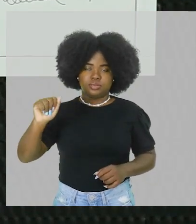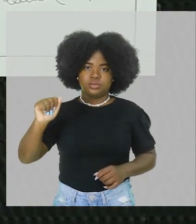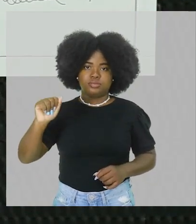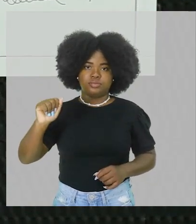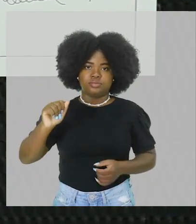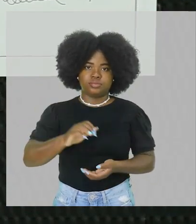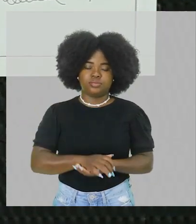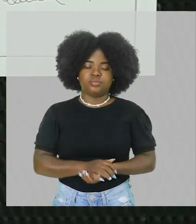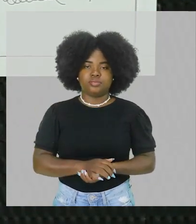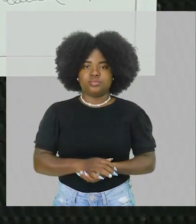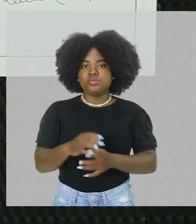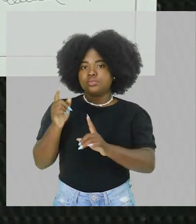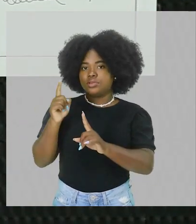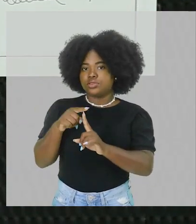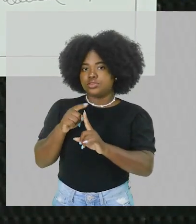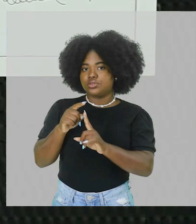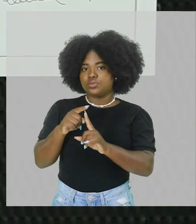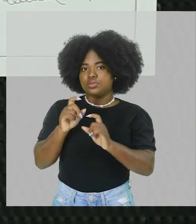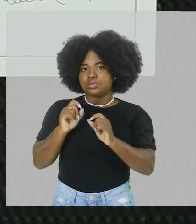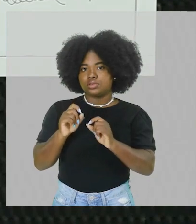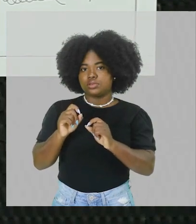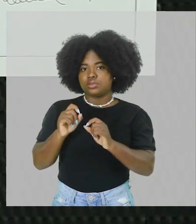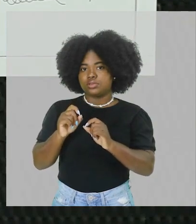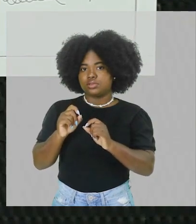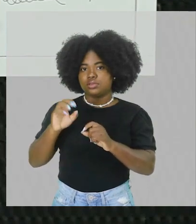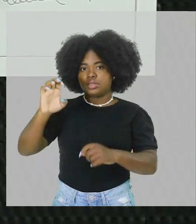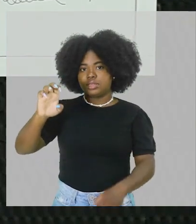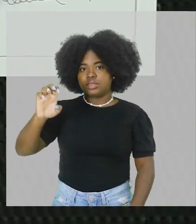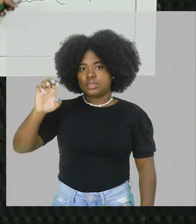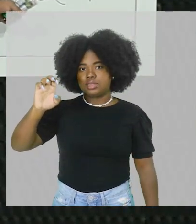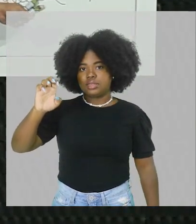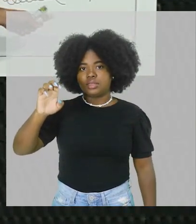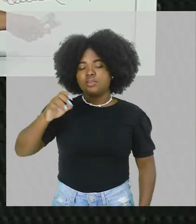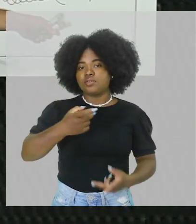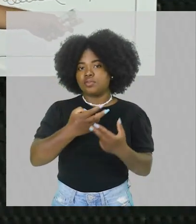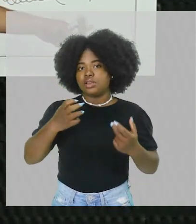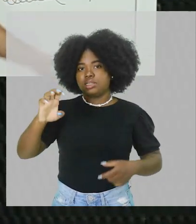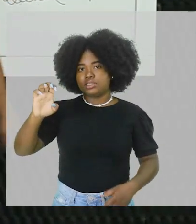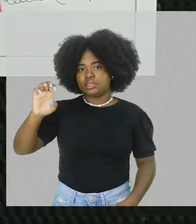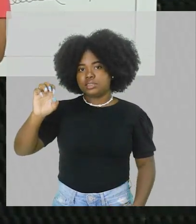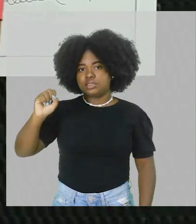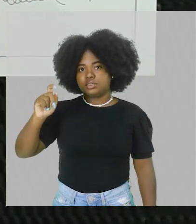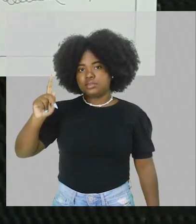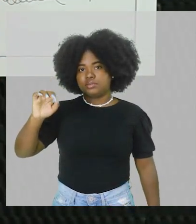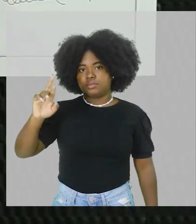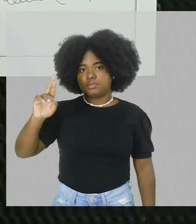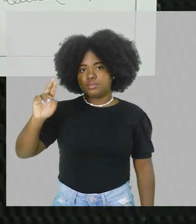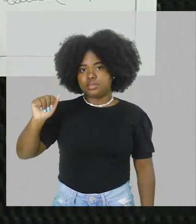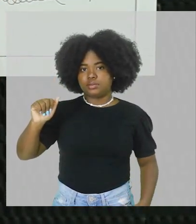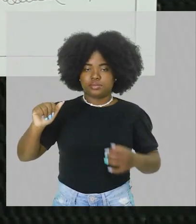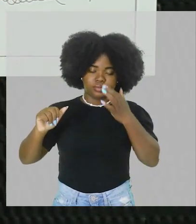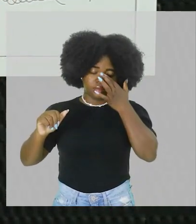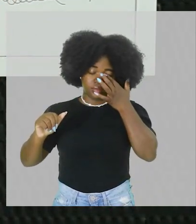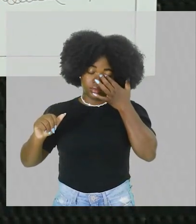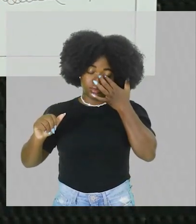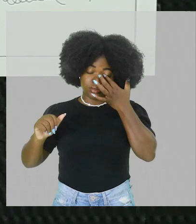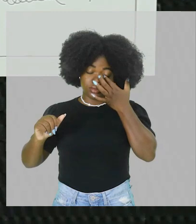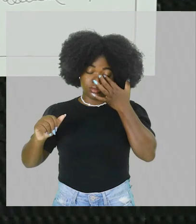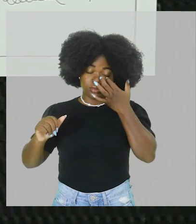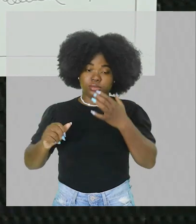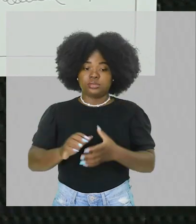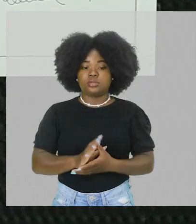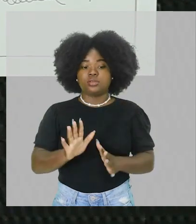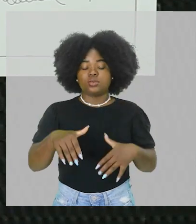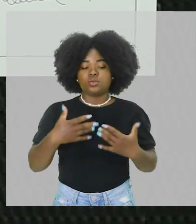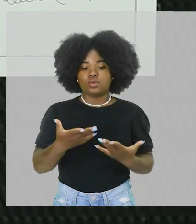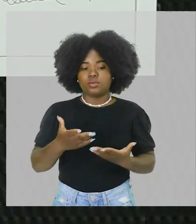ser um ímã em barra, né? Feito com várias espiras dessas, tá certo? Bom, então a opção que nós